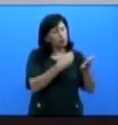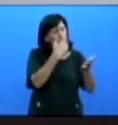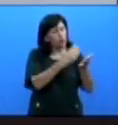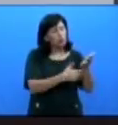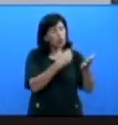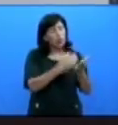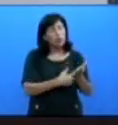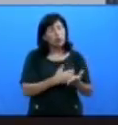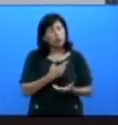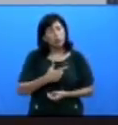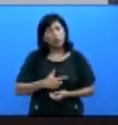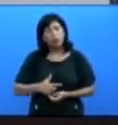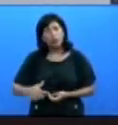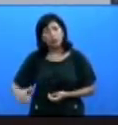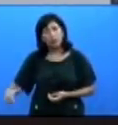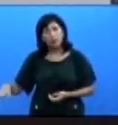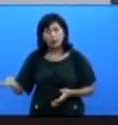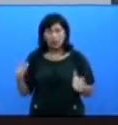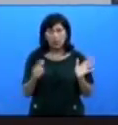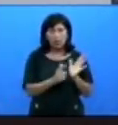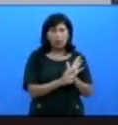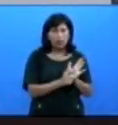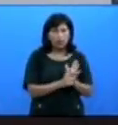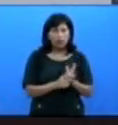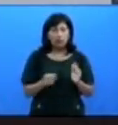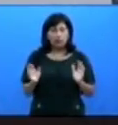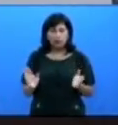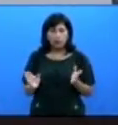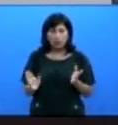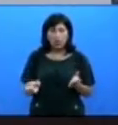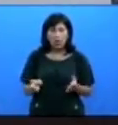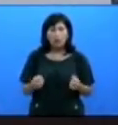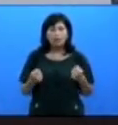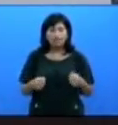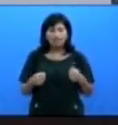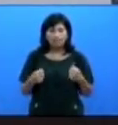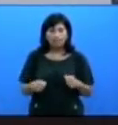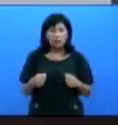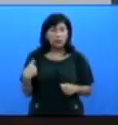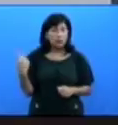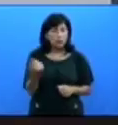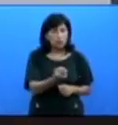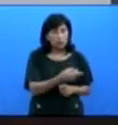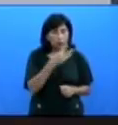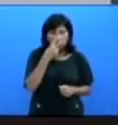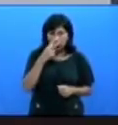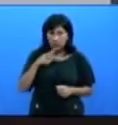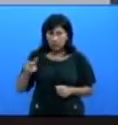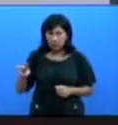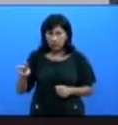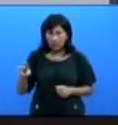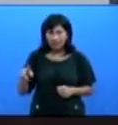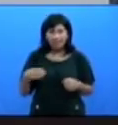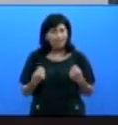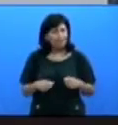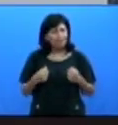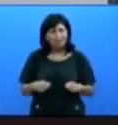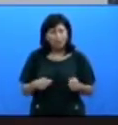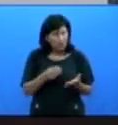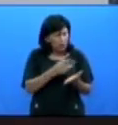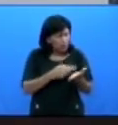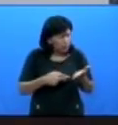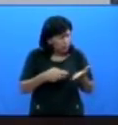ao projeto, submetemos à apreciação do plenário a dispensa da leitura das